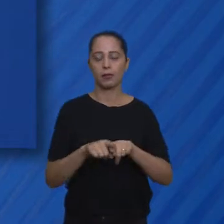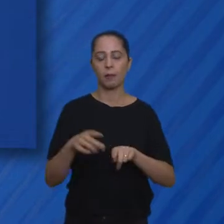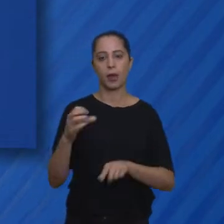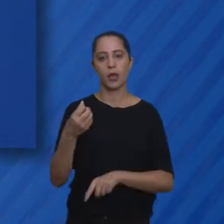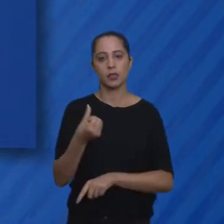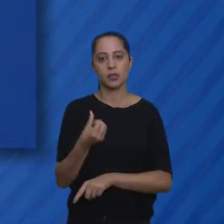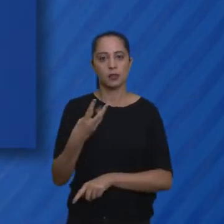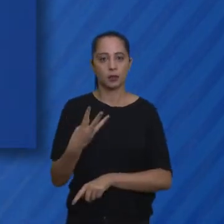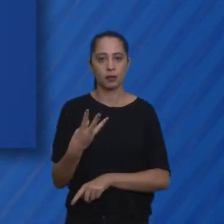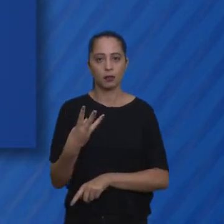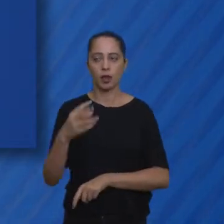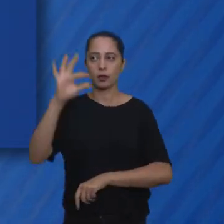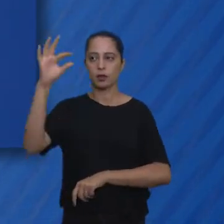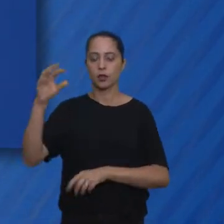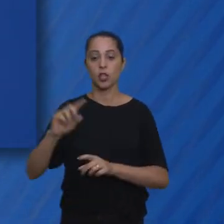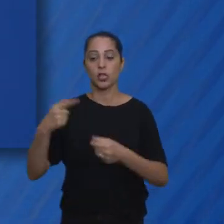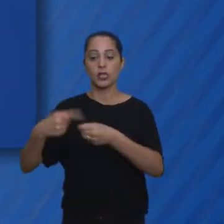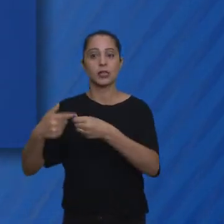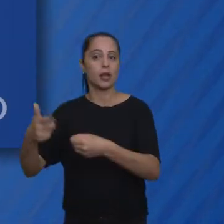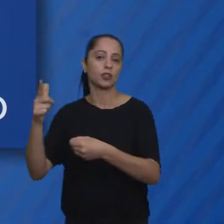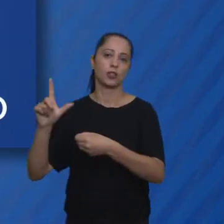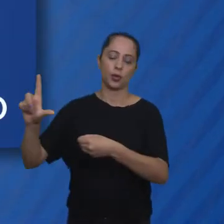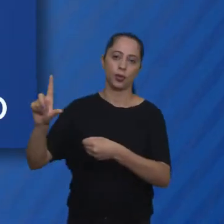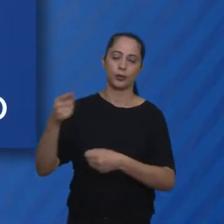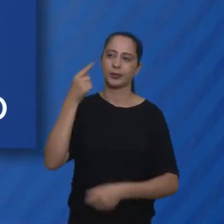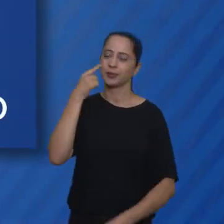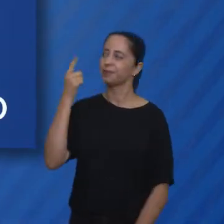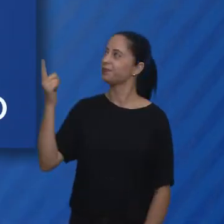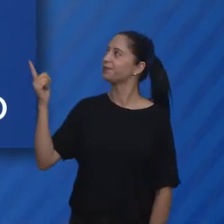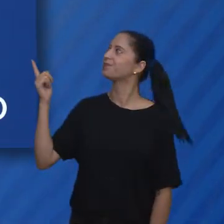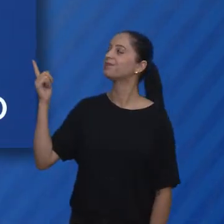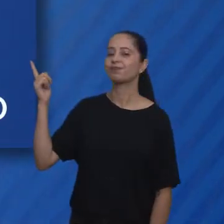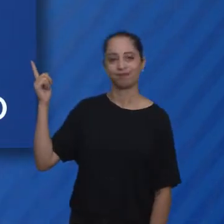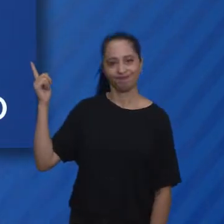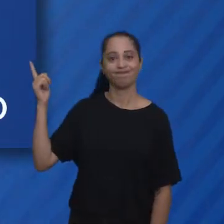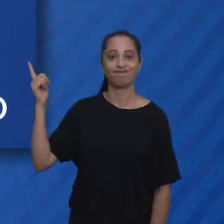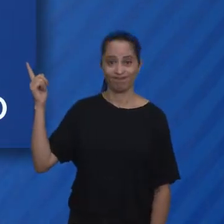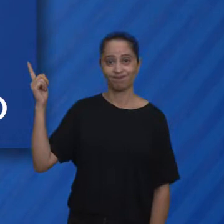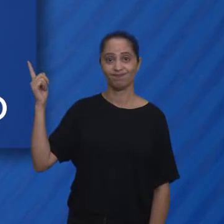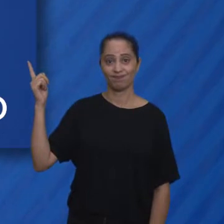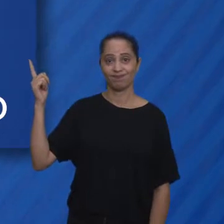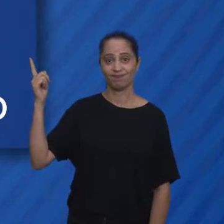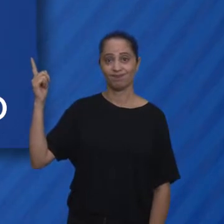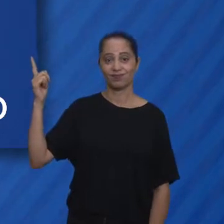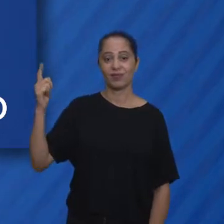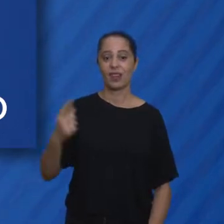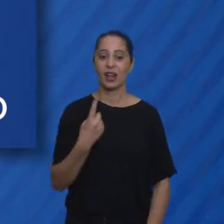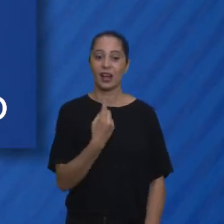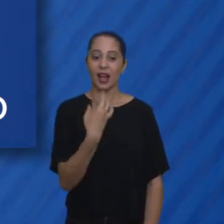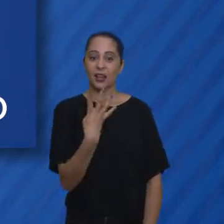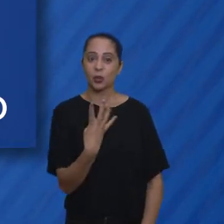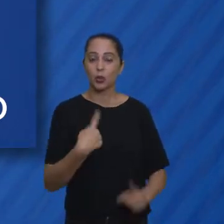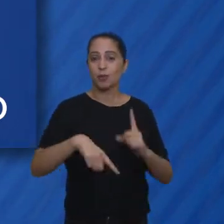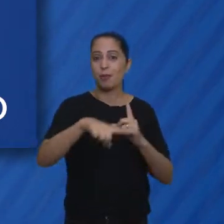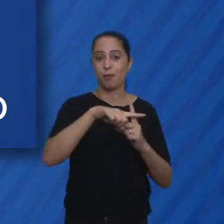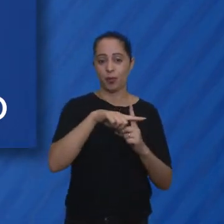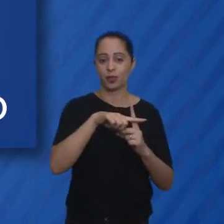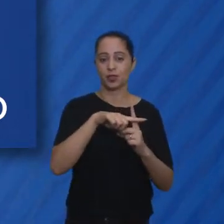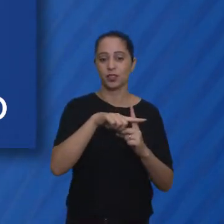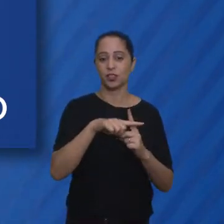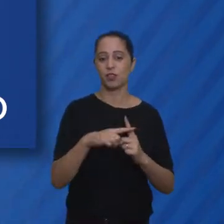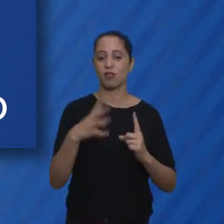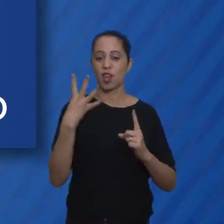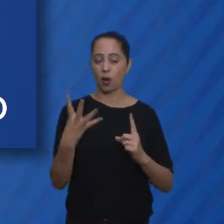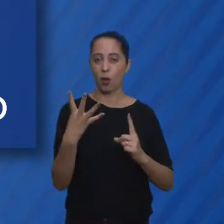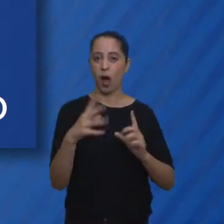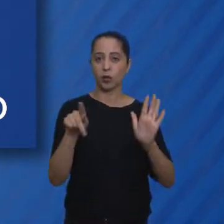cidade, e outros 63 importados. Já no primeiro mês deste ano, foram confirmados 14 casos, sendo